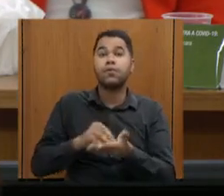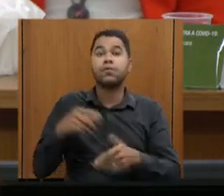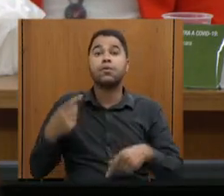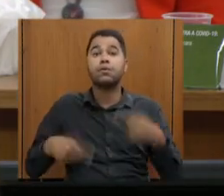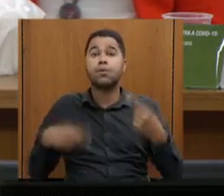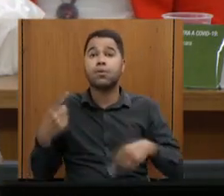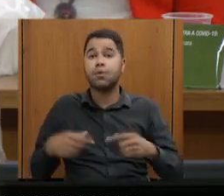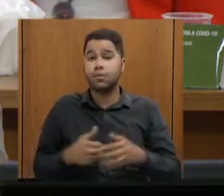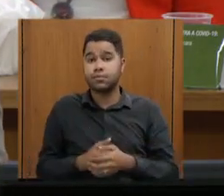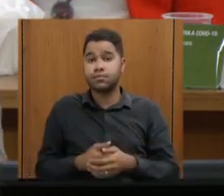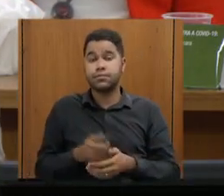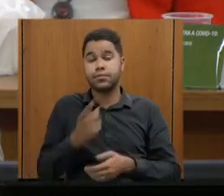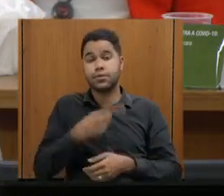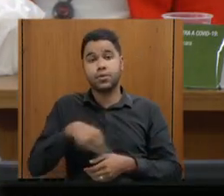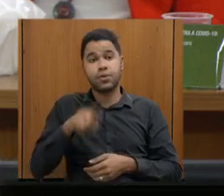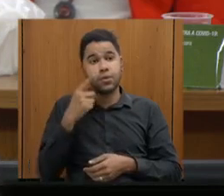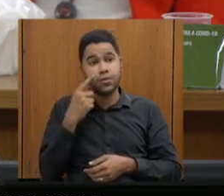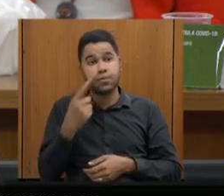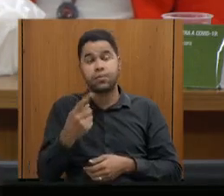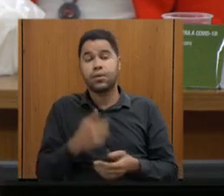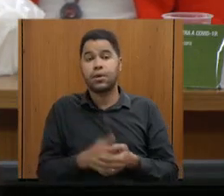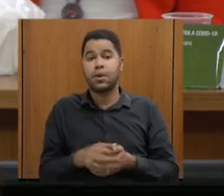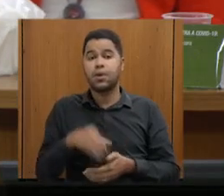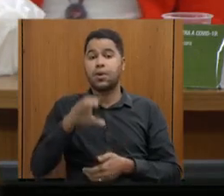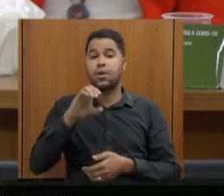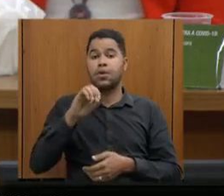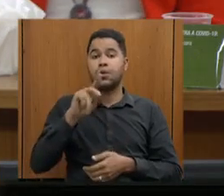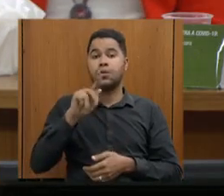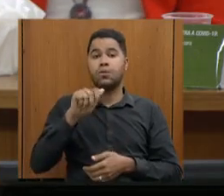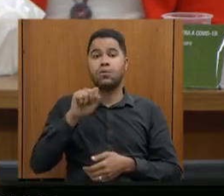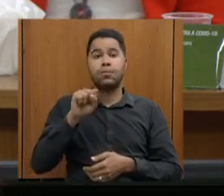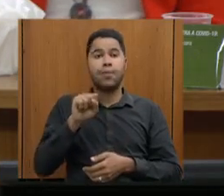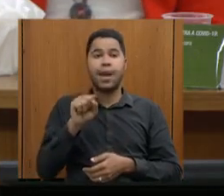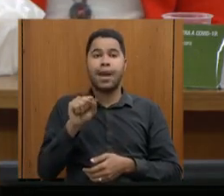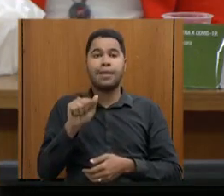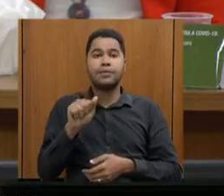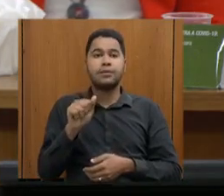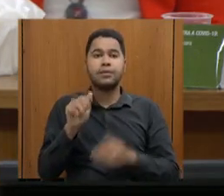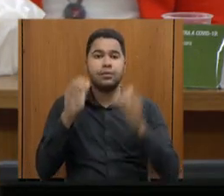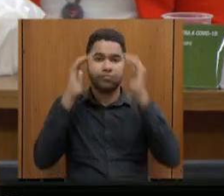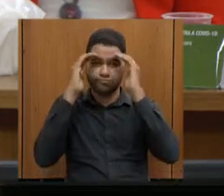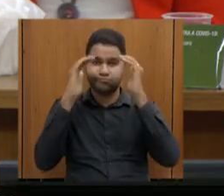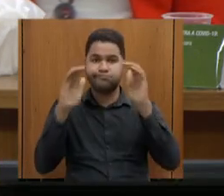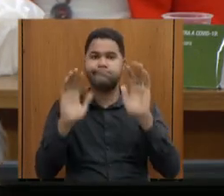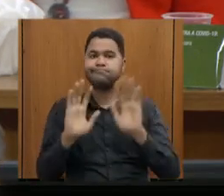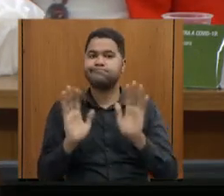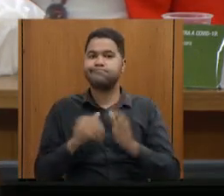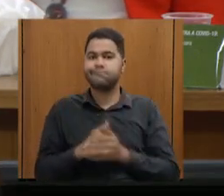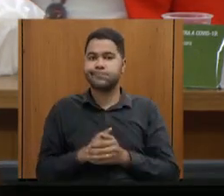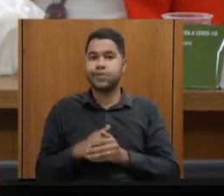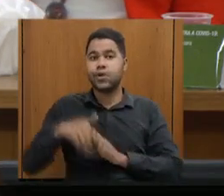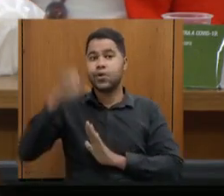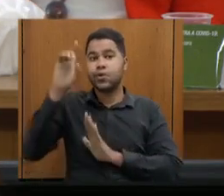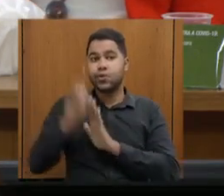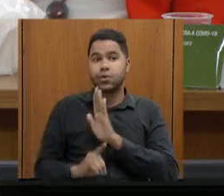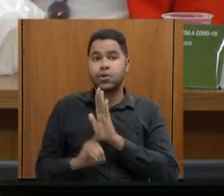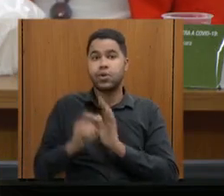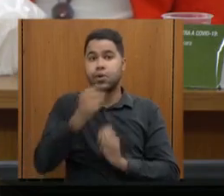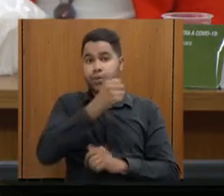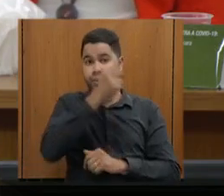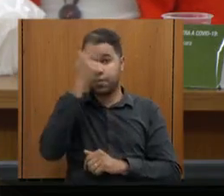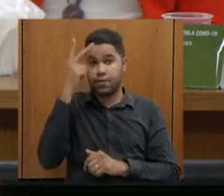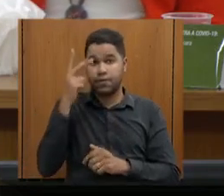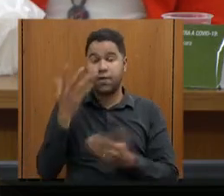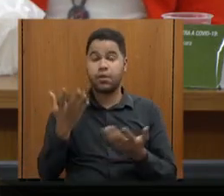concorrência e o que a gente via era uma COPASA e não respeitava muitas vezes um u-dimm feito do